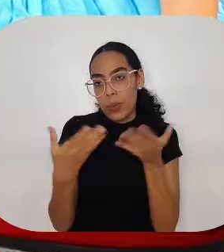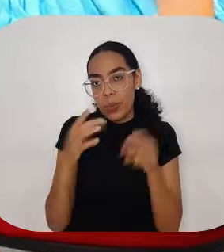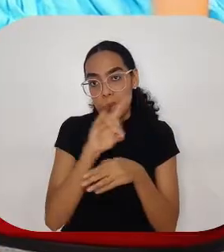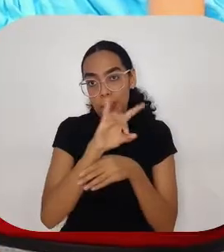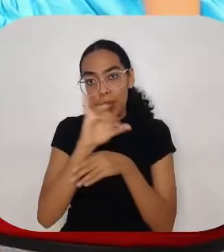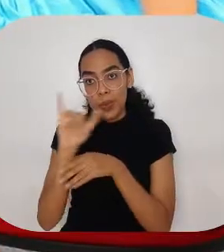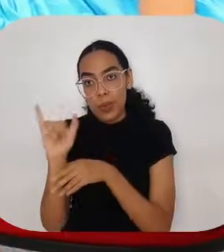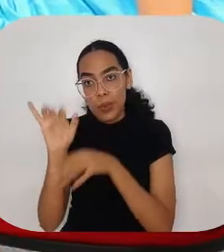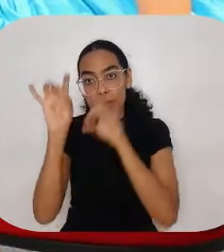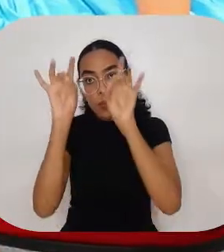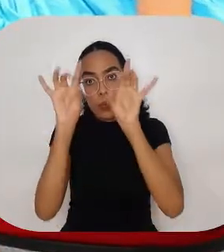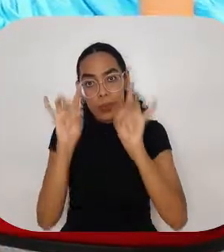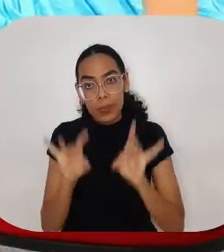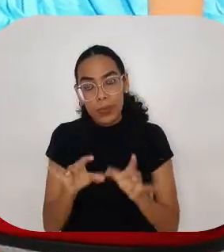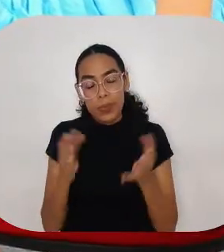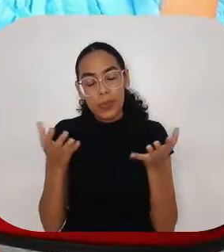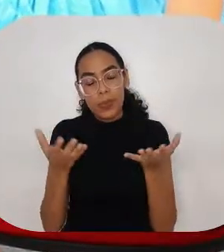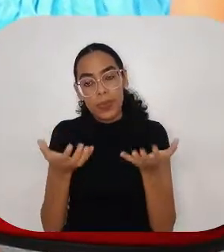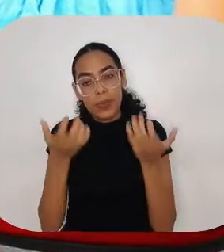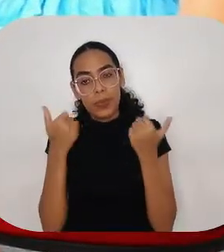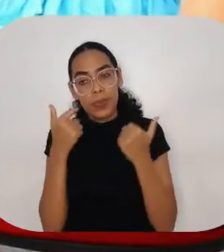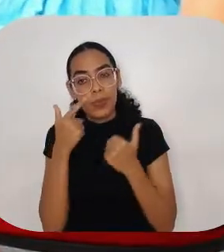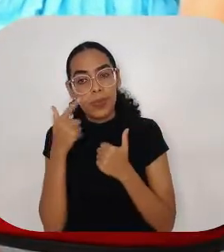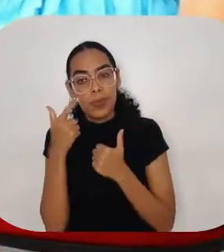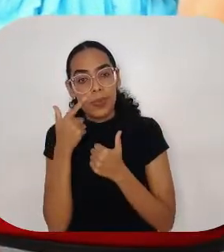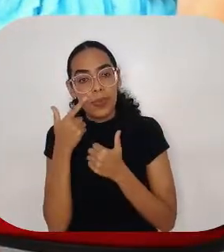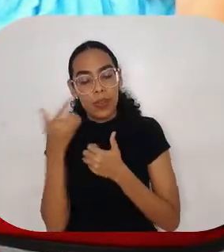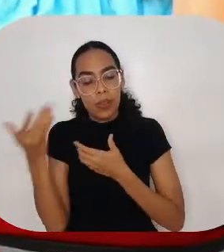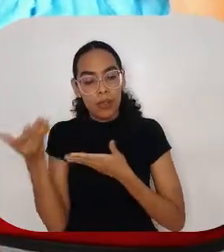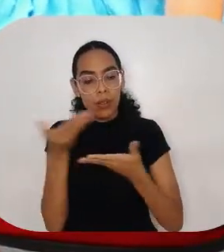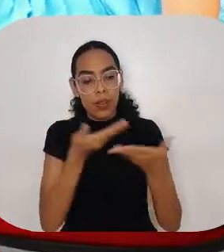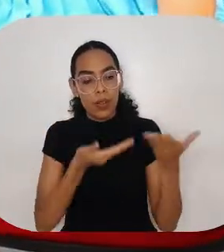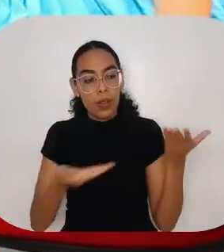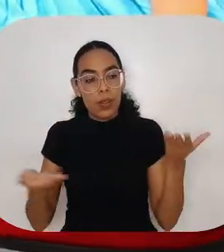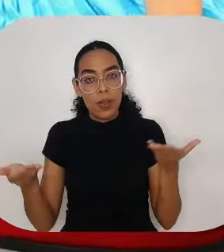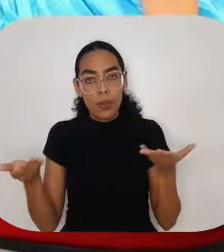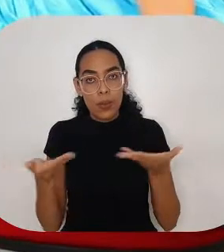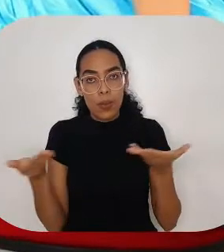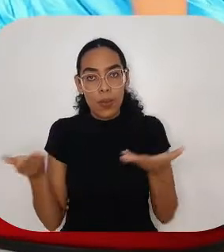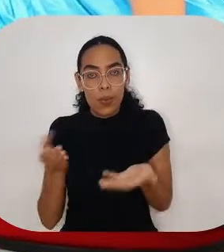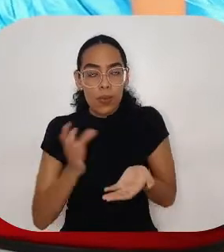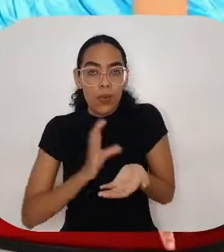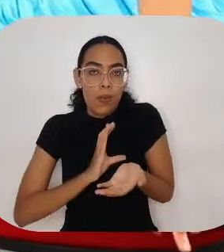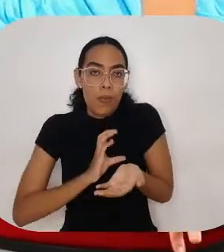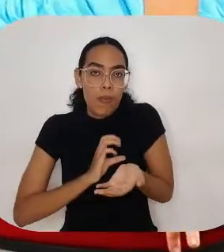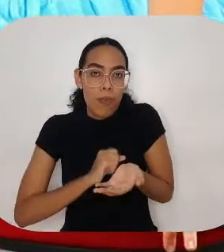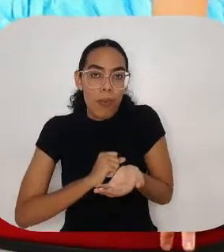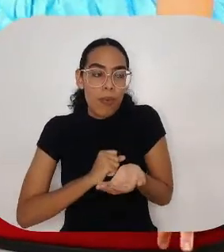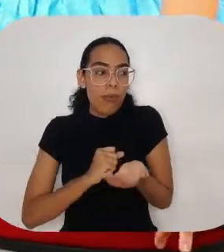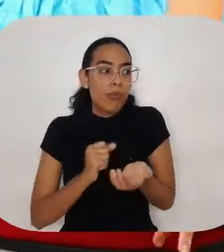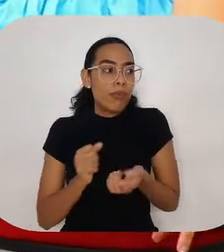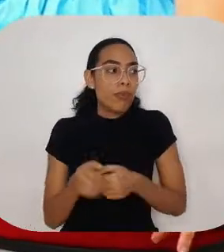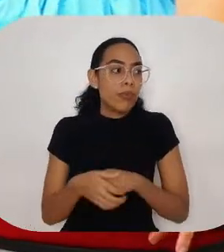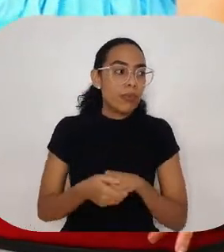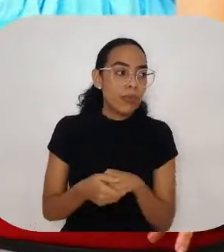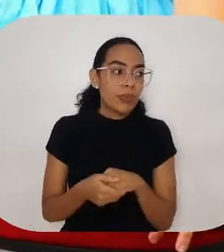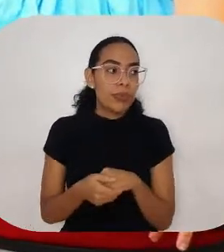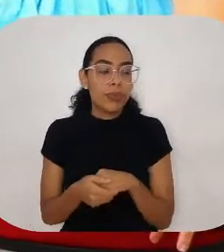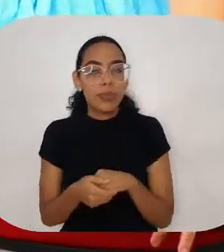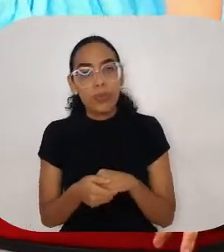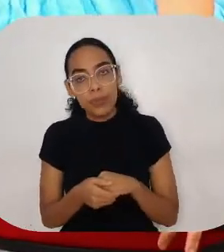dia, viver no seu amor. É tudo que eu queria.